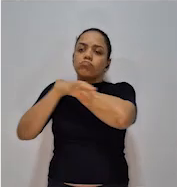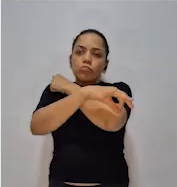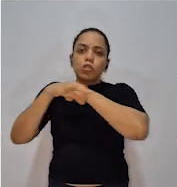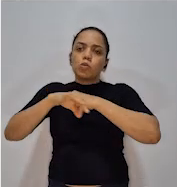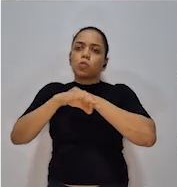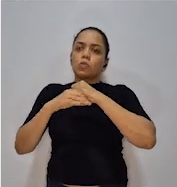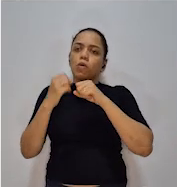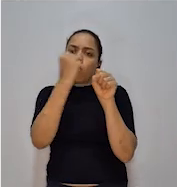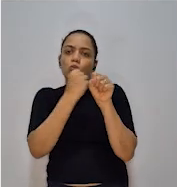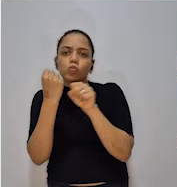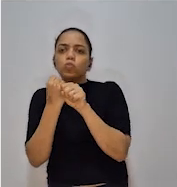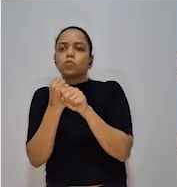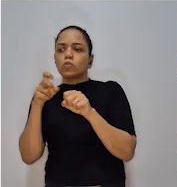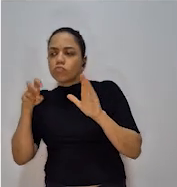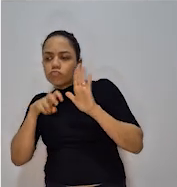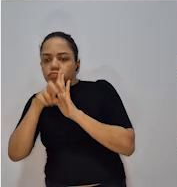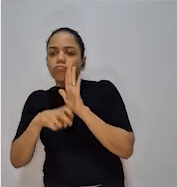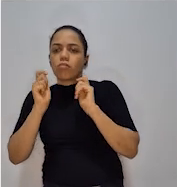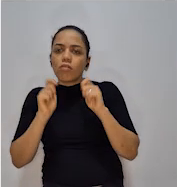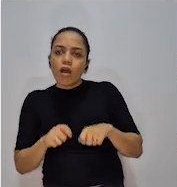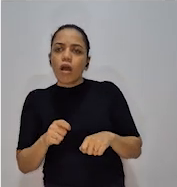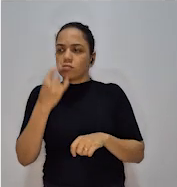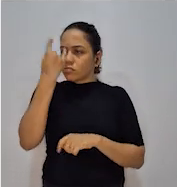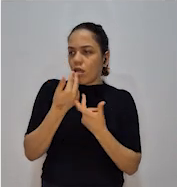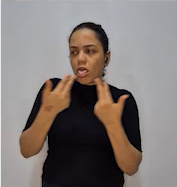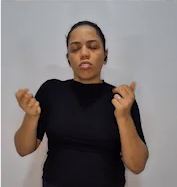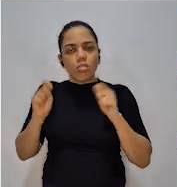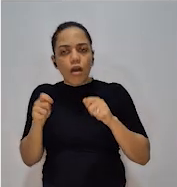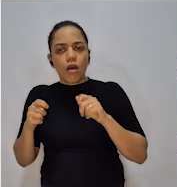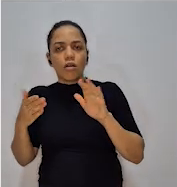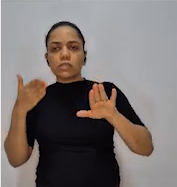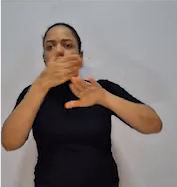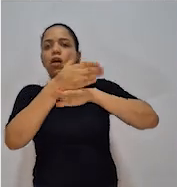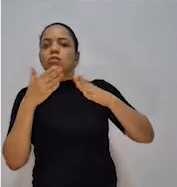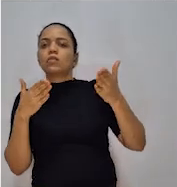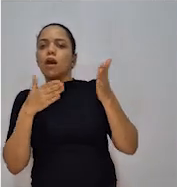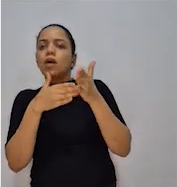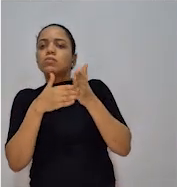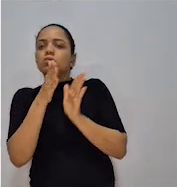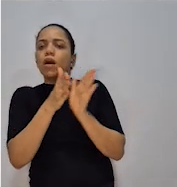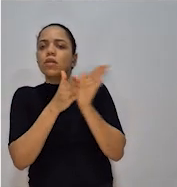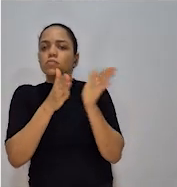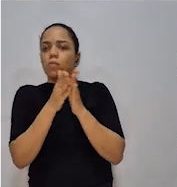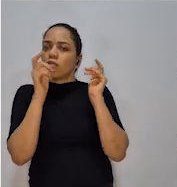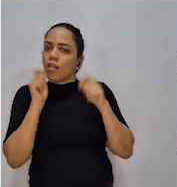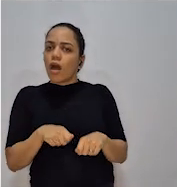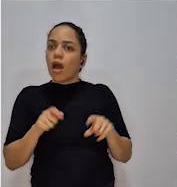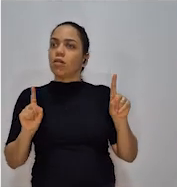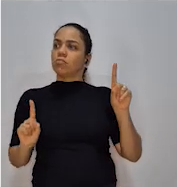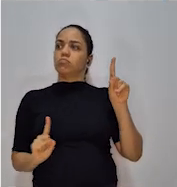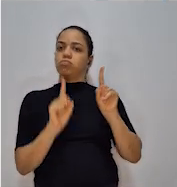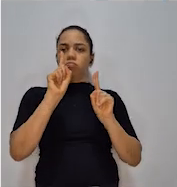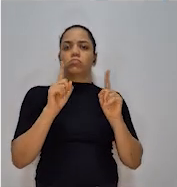ferramenta para que possam desempenhar bem o seu trabalho. Então, essa é a diferença, é que a gente realmente elimine as barreiras e